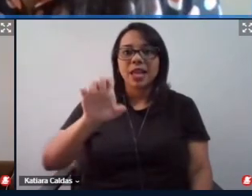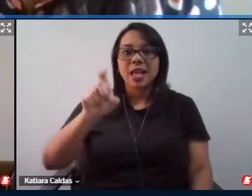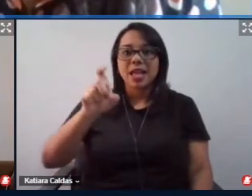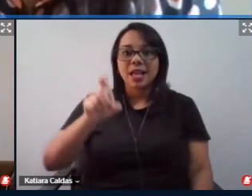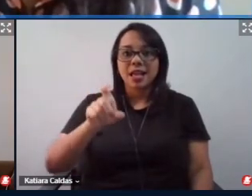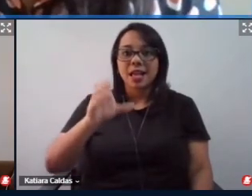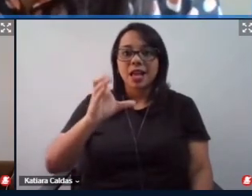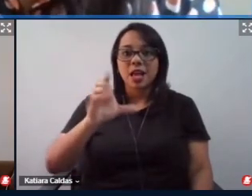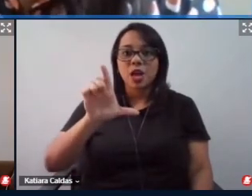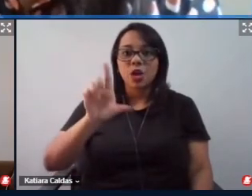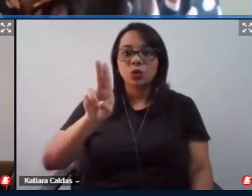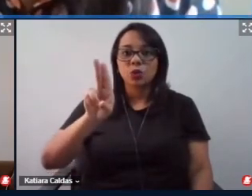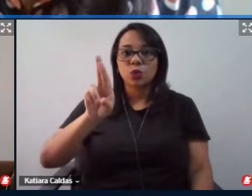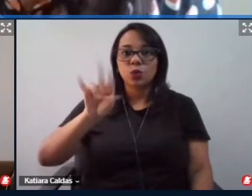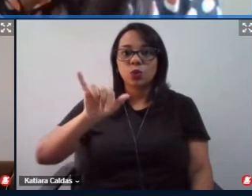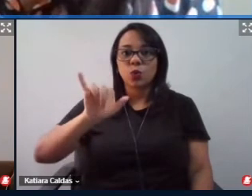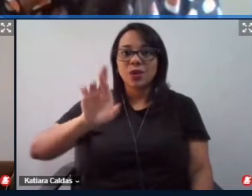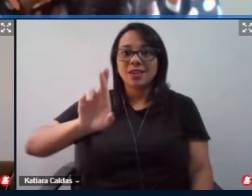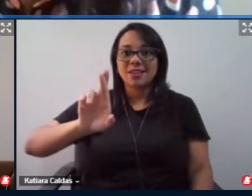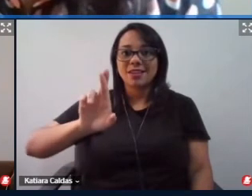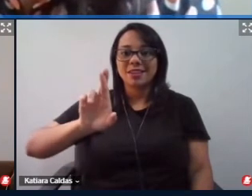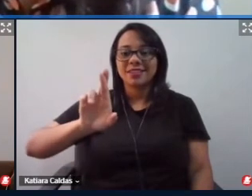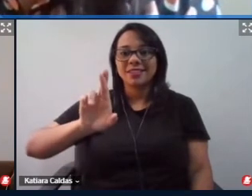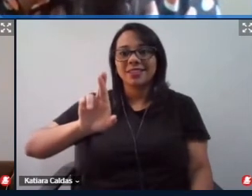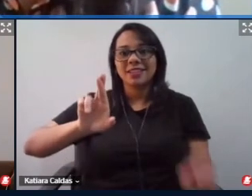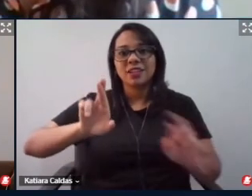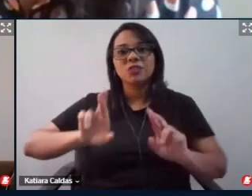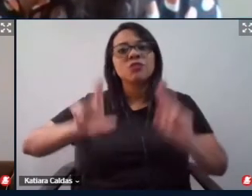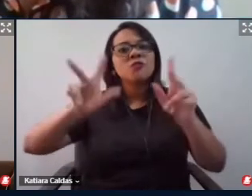Qual é a diferença? Eu queria que tu me dissesses.